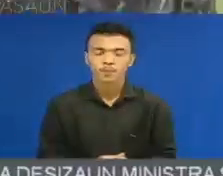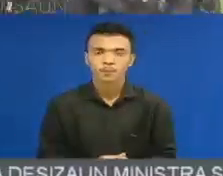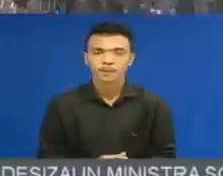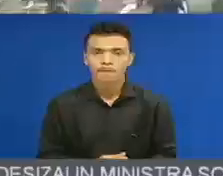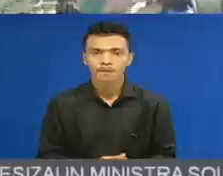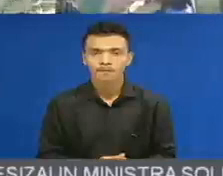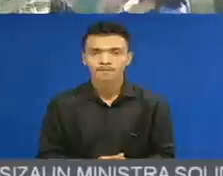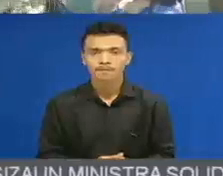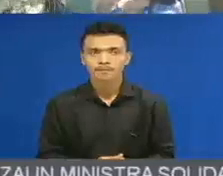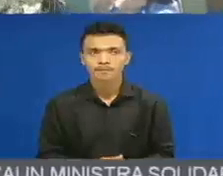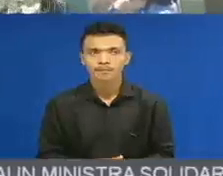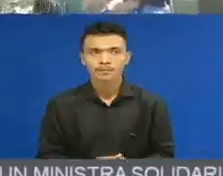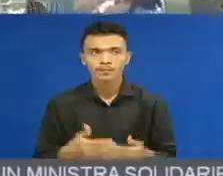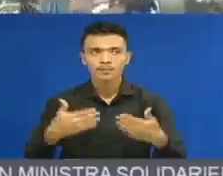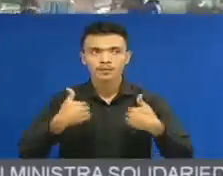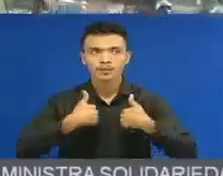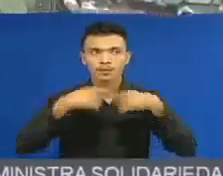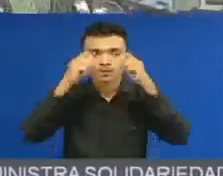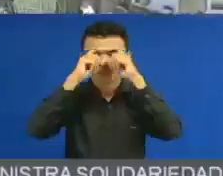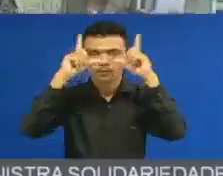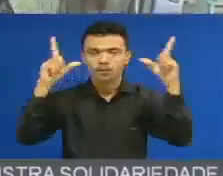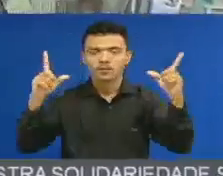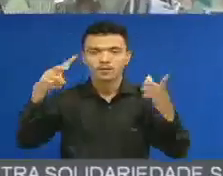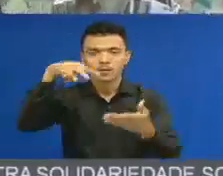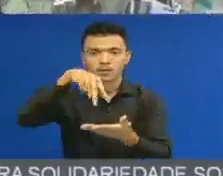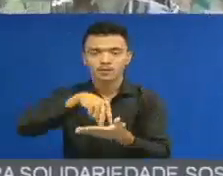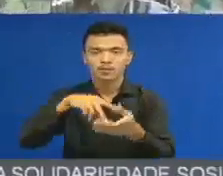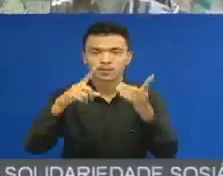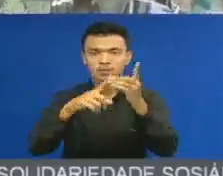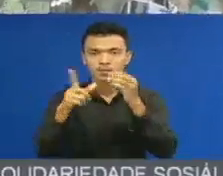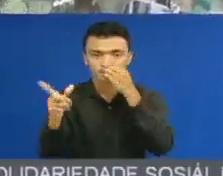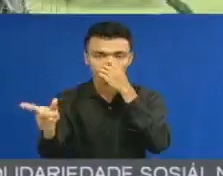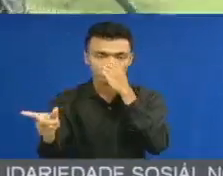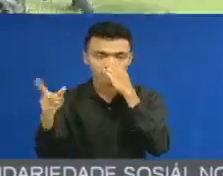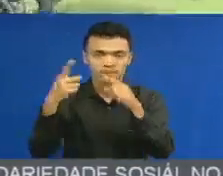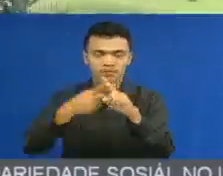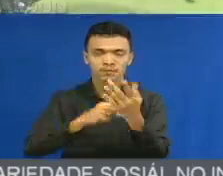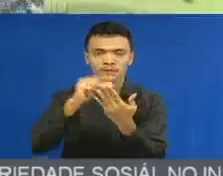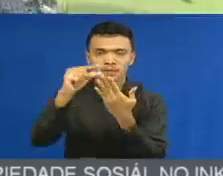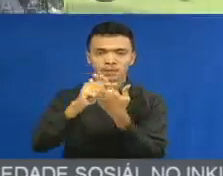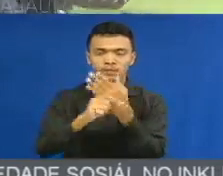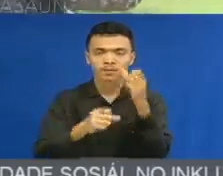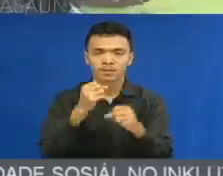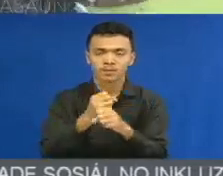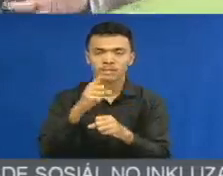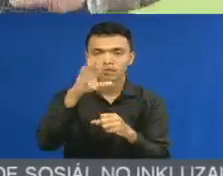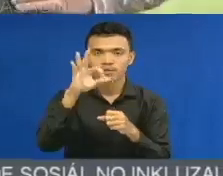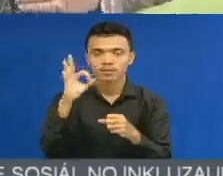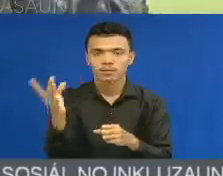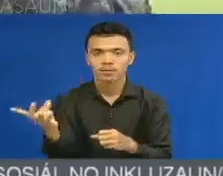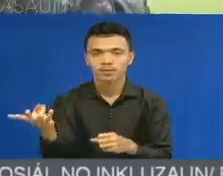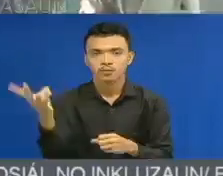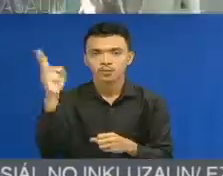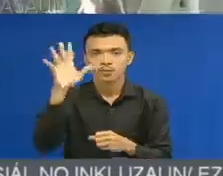Valentil, funda ia Timor Leste ia Loron Ruanulu, fulan agosto, tinan rihung ida, atusia hitu nulu